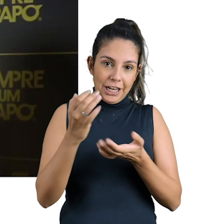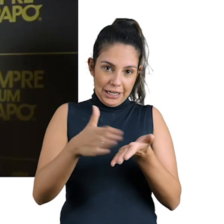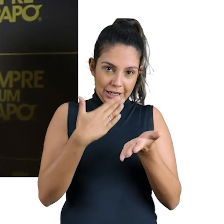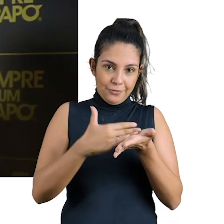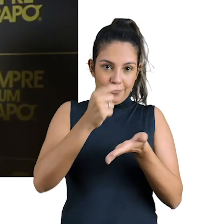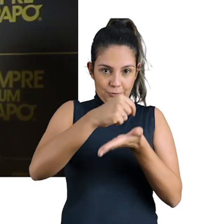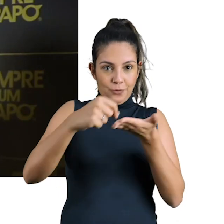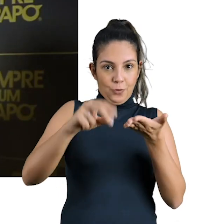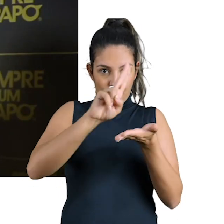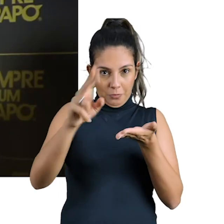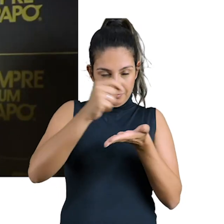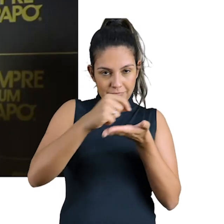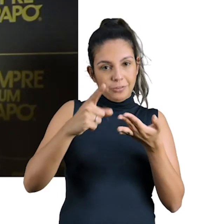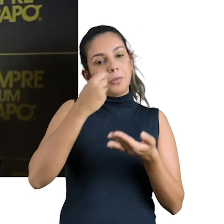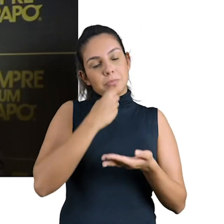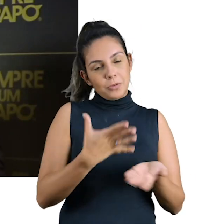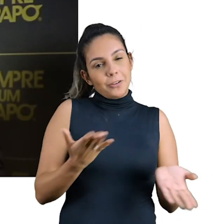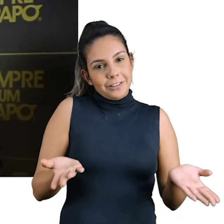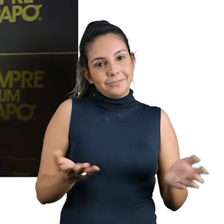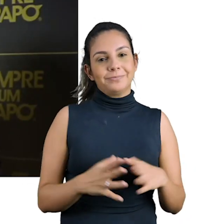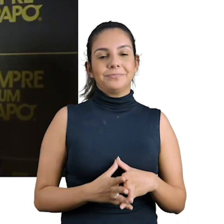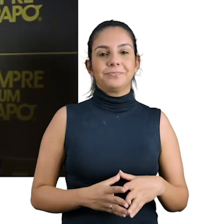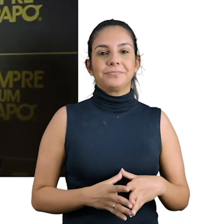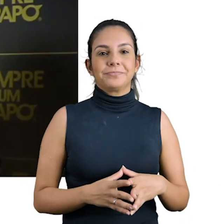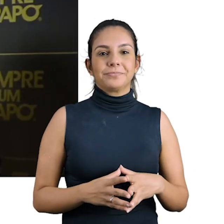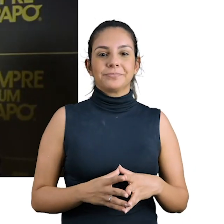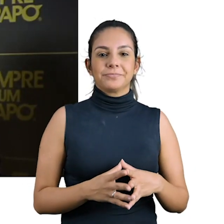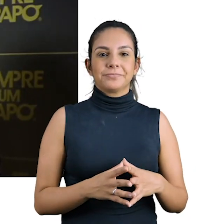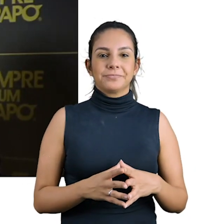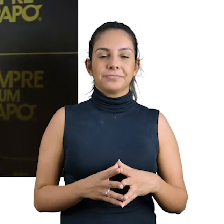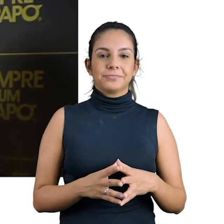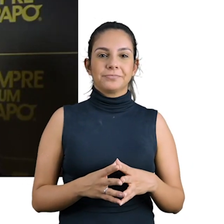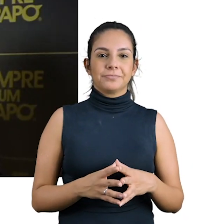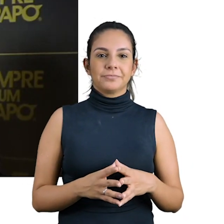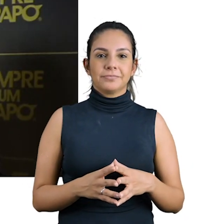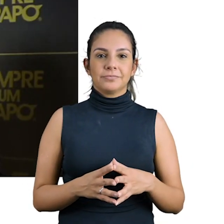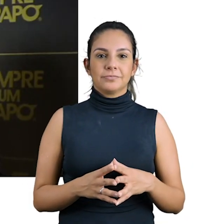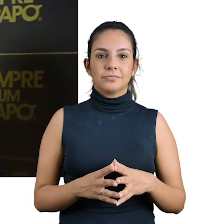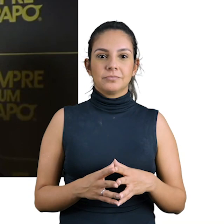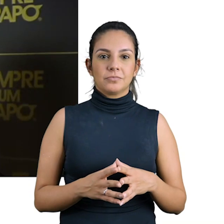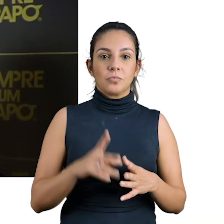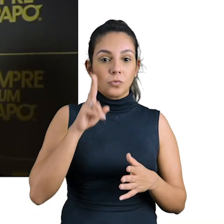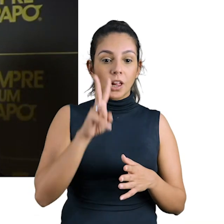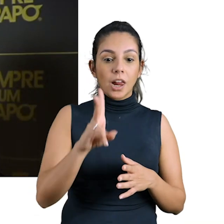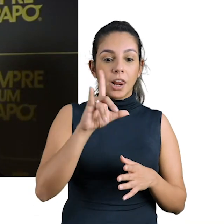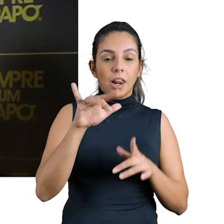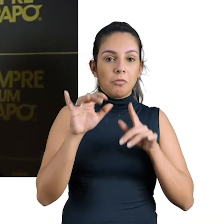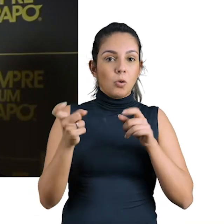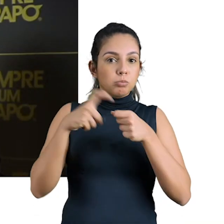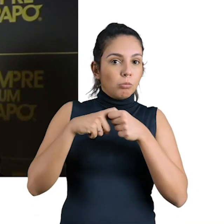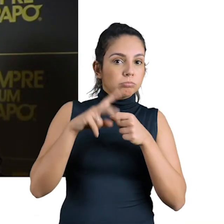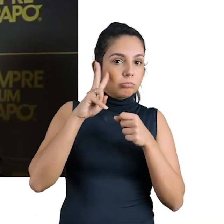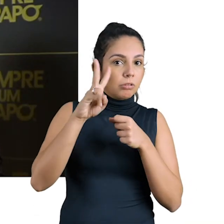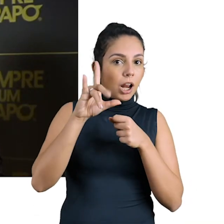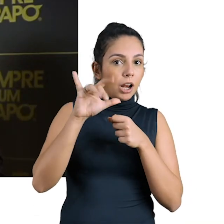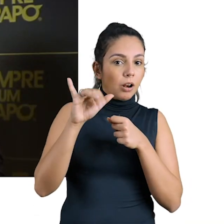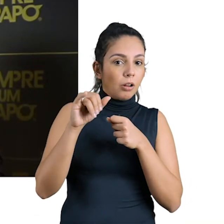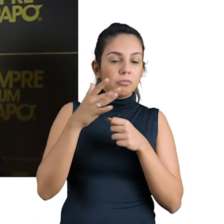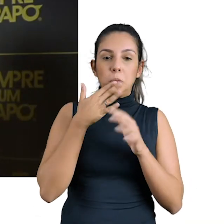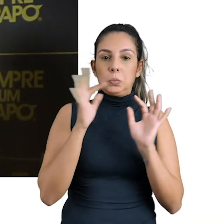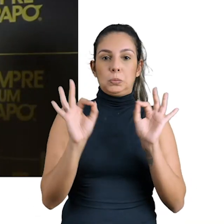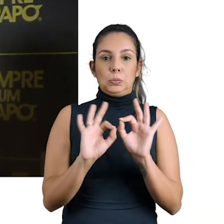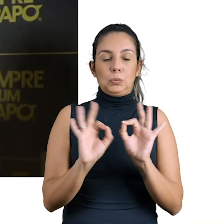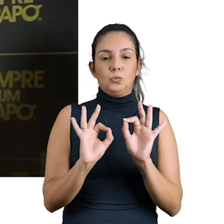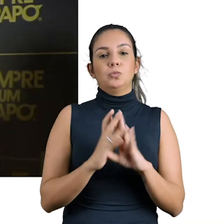livros autografados, é uma boa hipótese, né? Deixa eu ver se a Lília falou alguma coisa aqui.